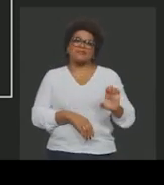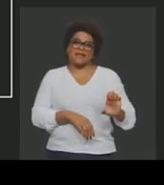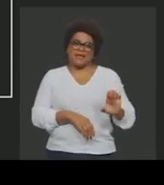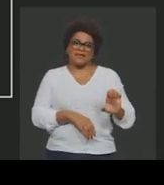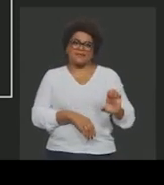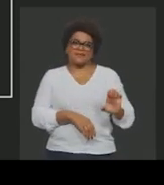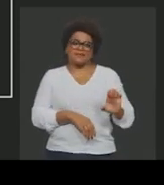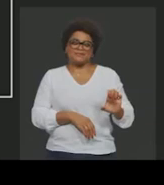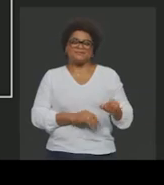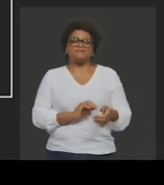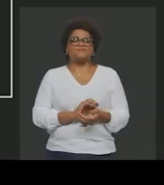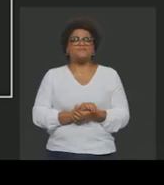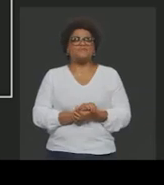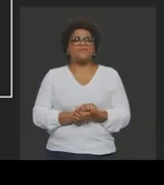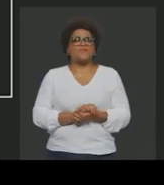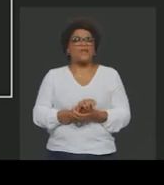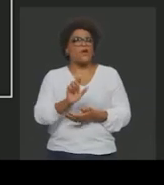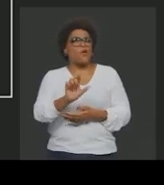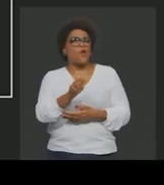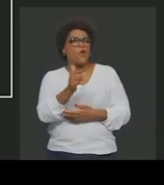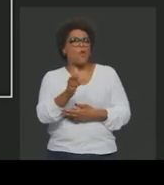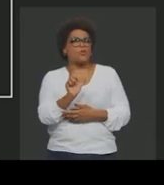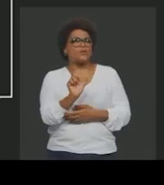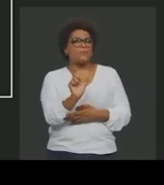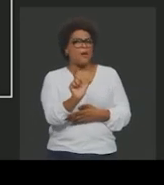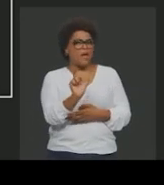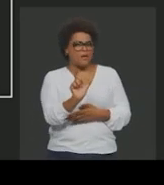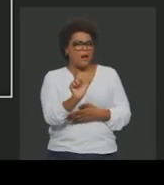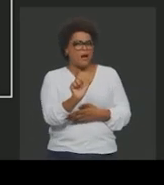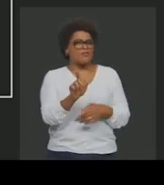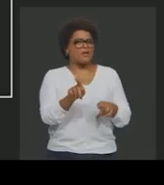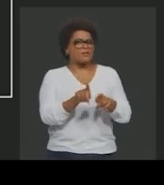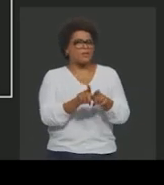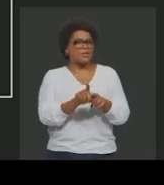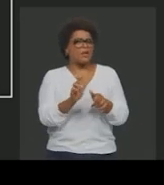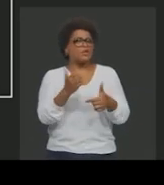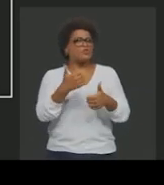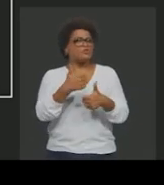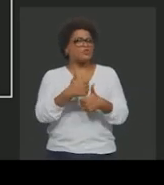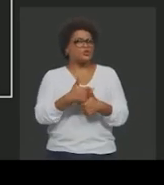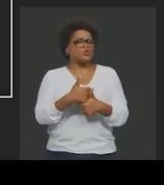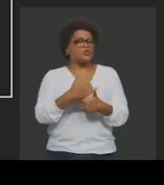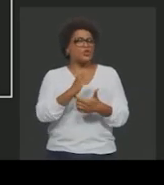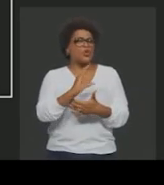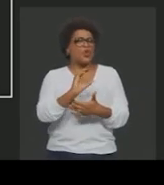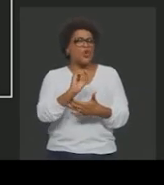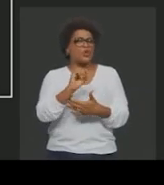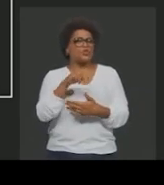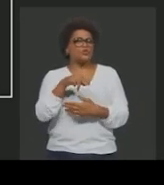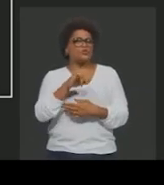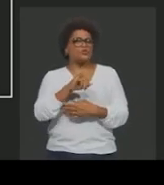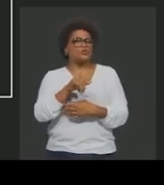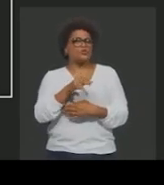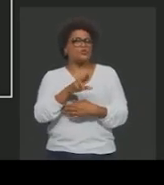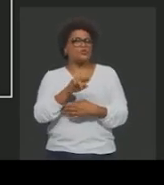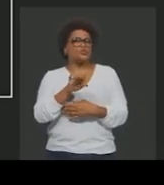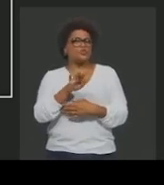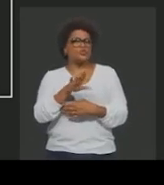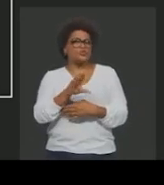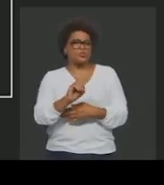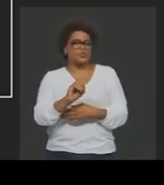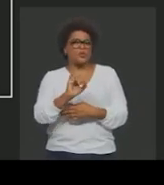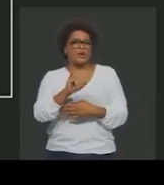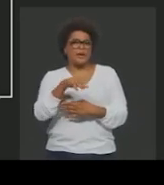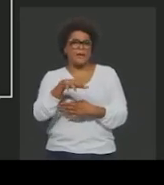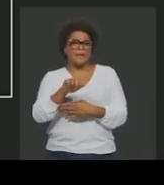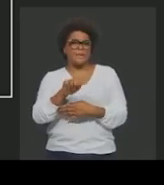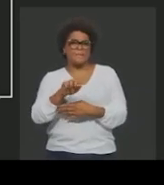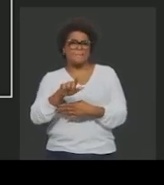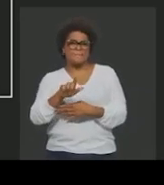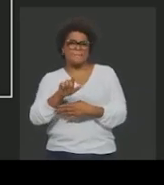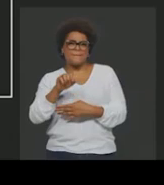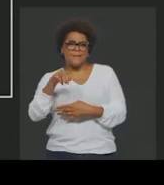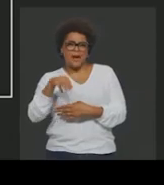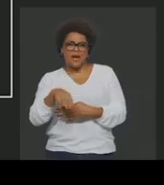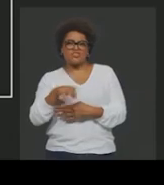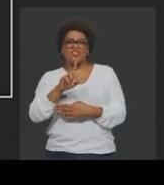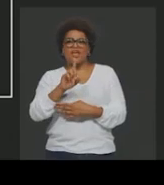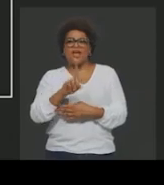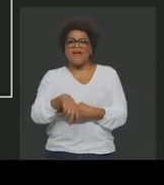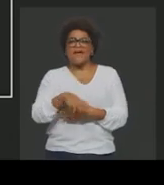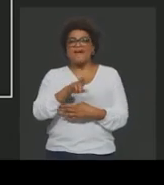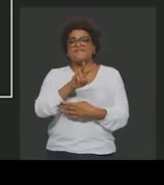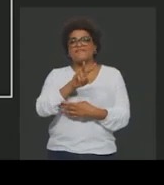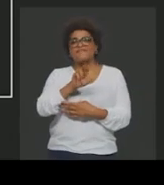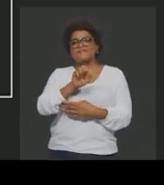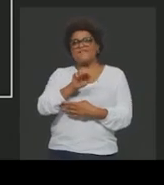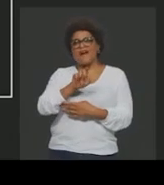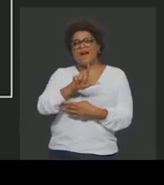conjunto imagem é os valores resultantes de y, ou seja, de todos aqueles y potenciais que você poderia